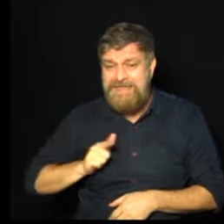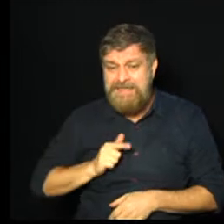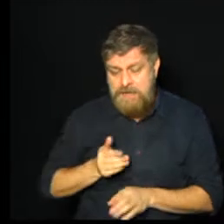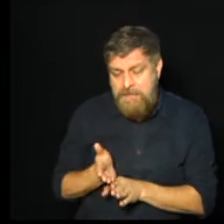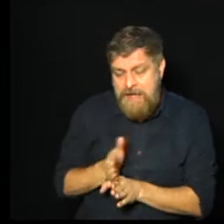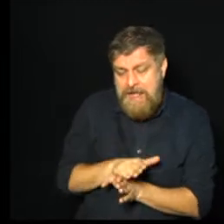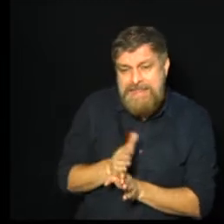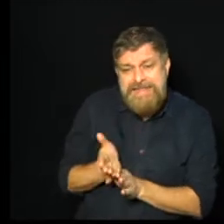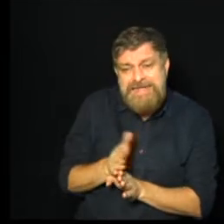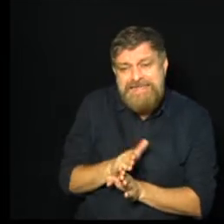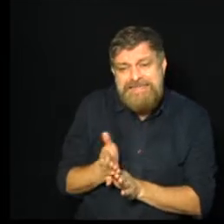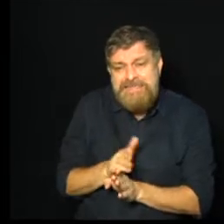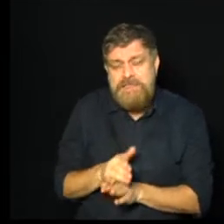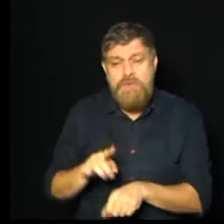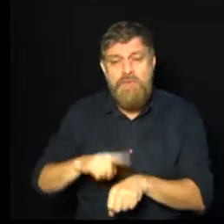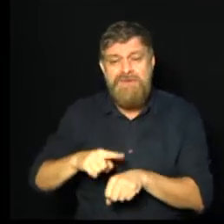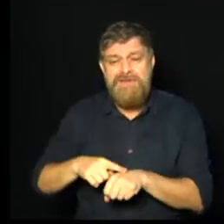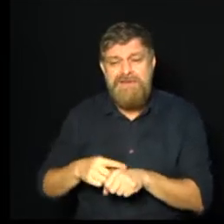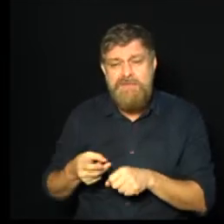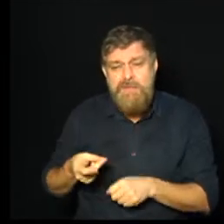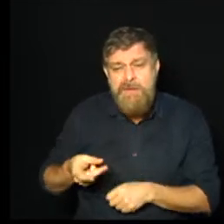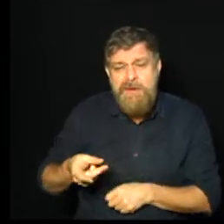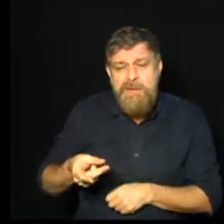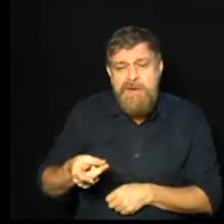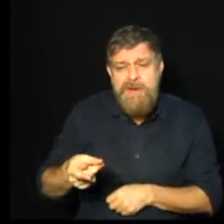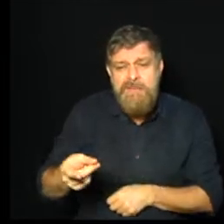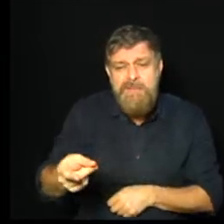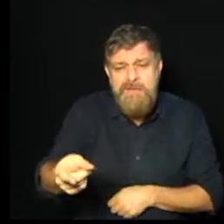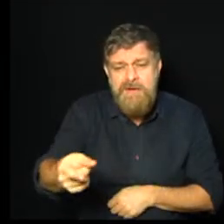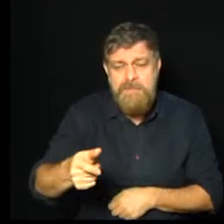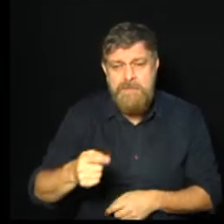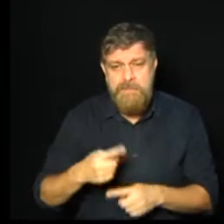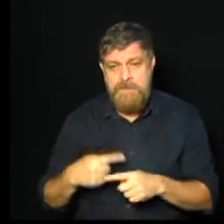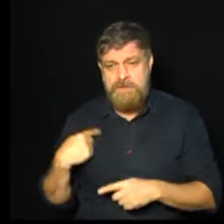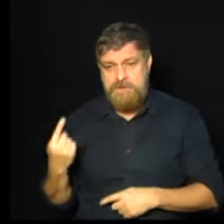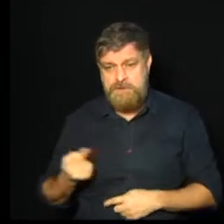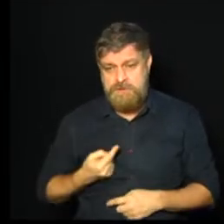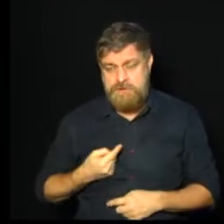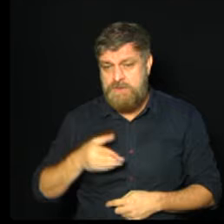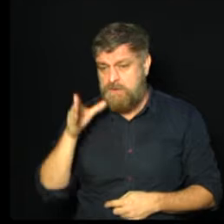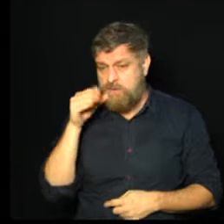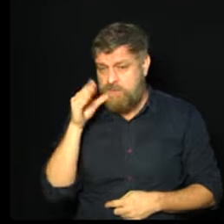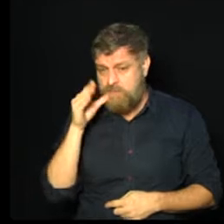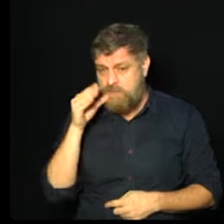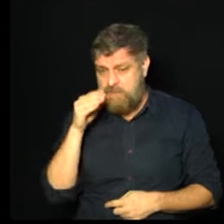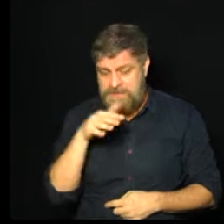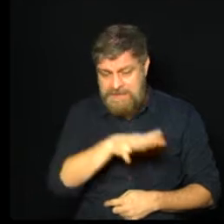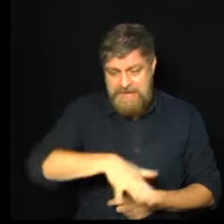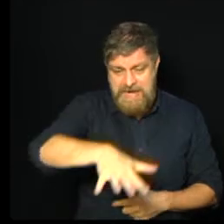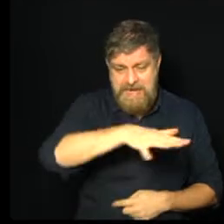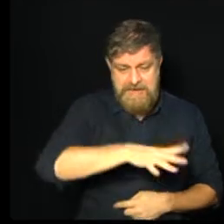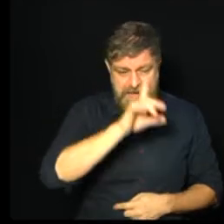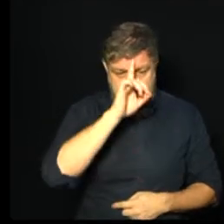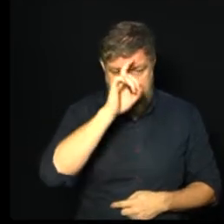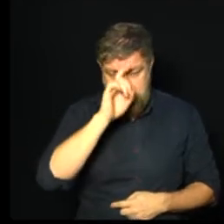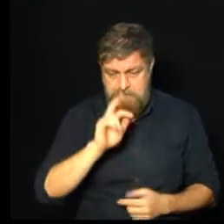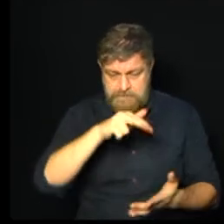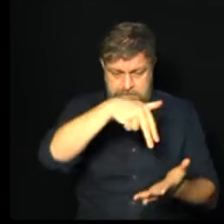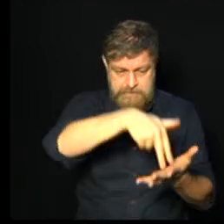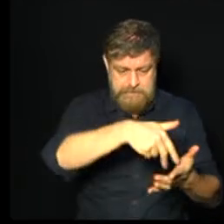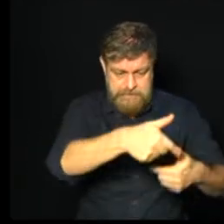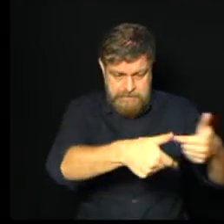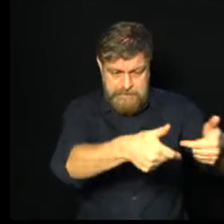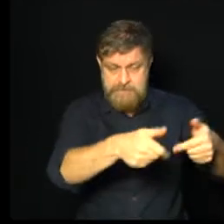será relativamente longa, porque nós temos que fixar esses profissionais dentro da rede hospitalar e, ao mesmo tempo,